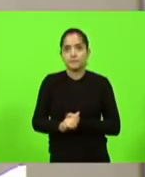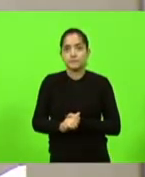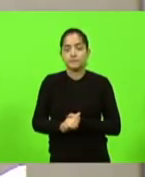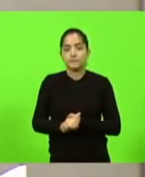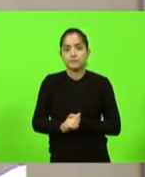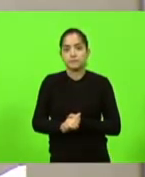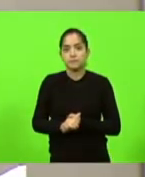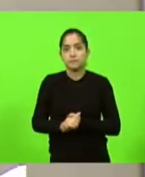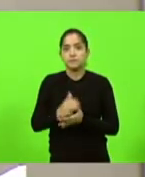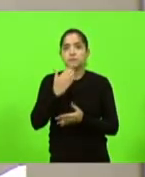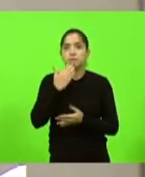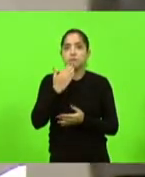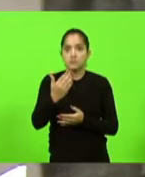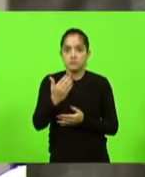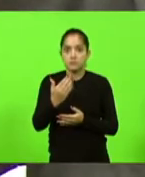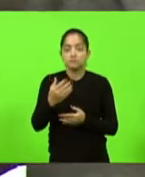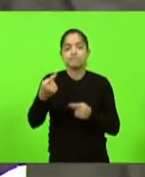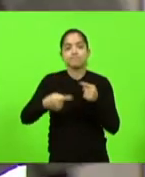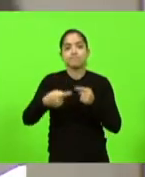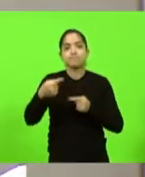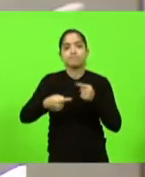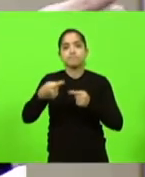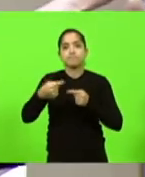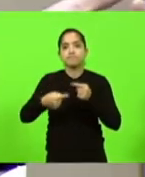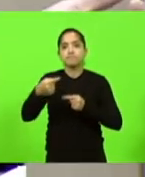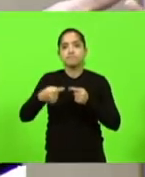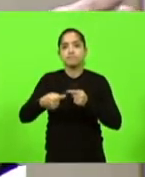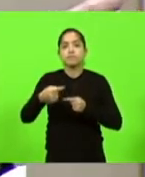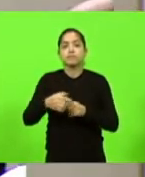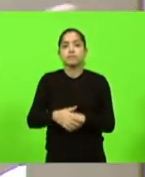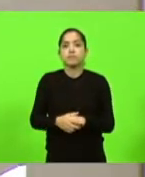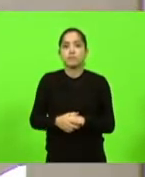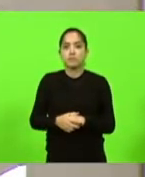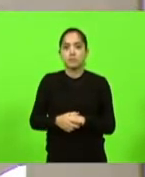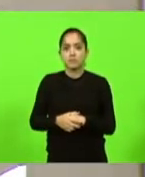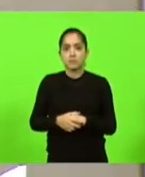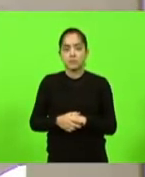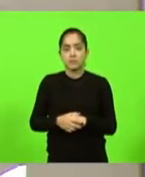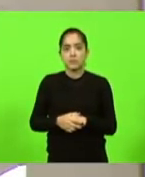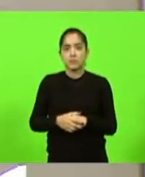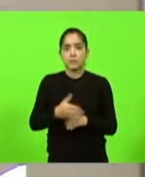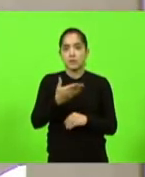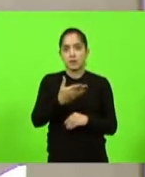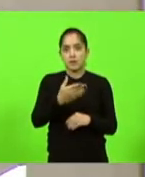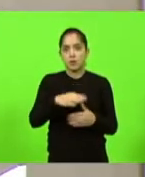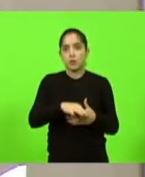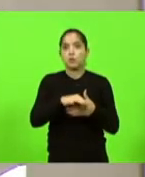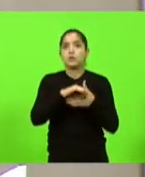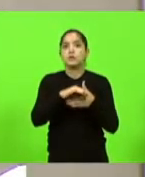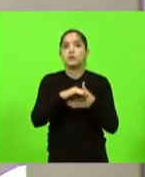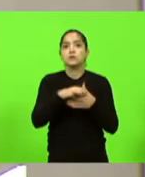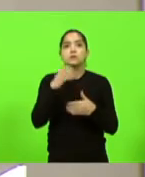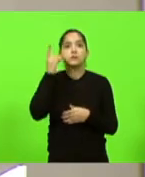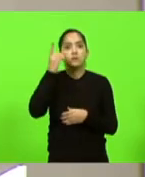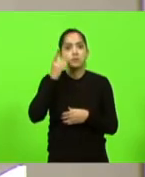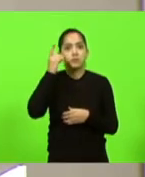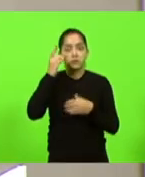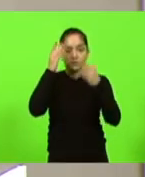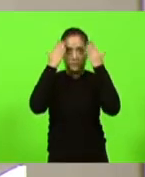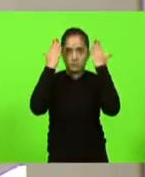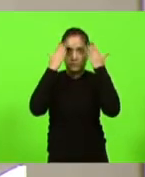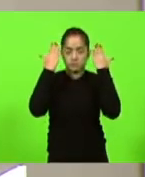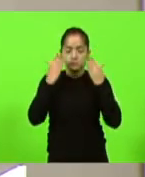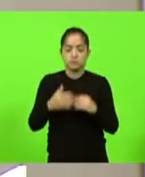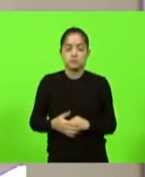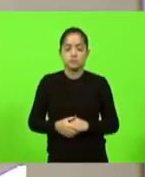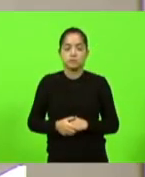O requerimento continua em discussão. Presidente. Com a palavra, o líder de governo, o deputado José Milton Schaefer, na sequência, o